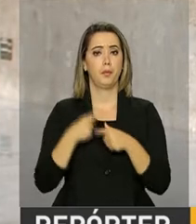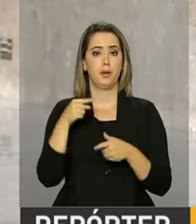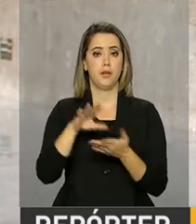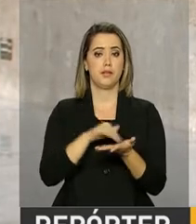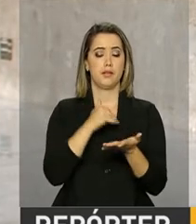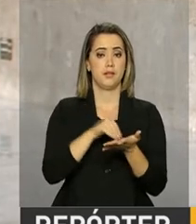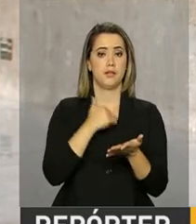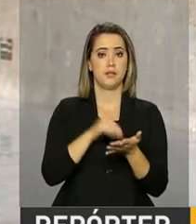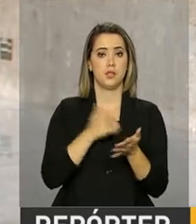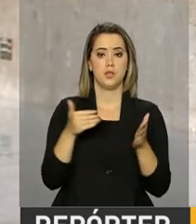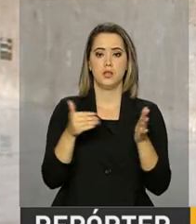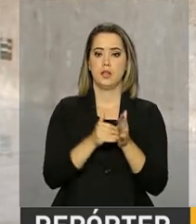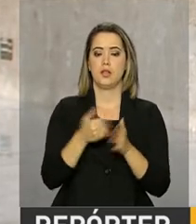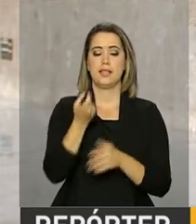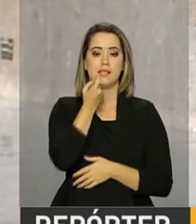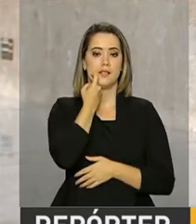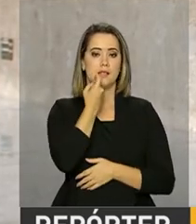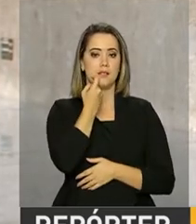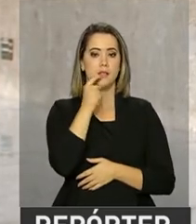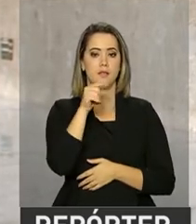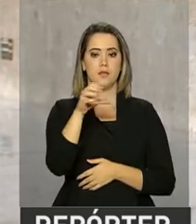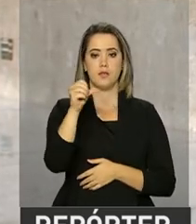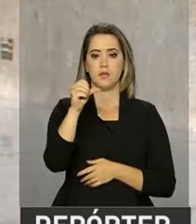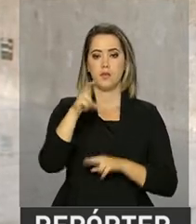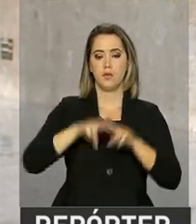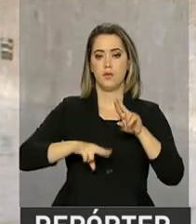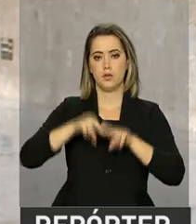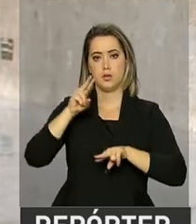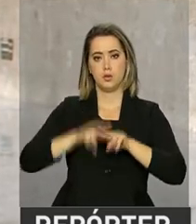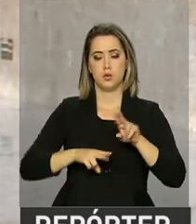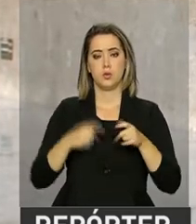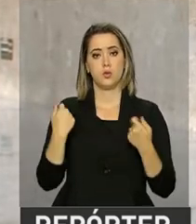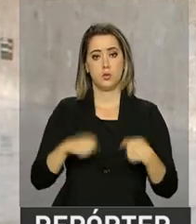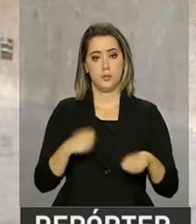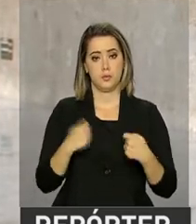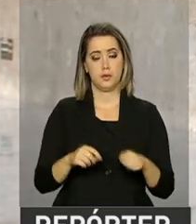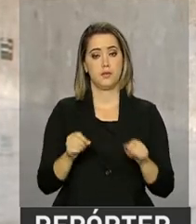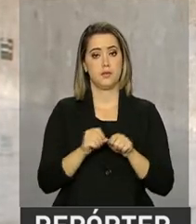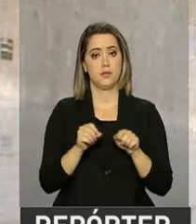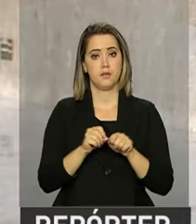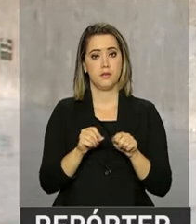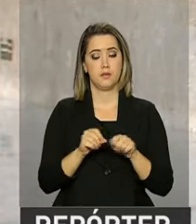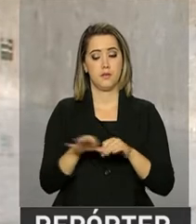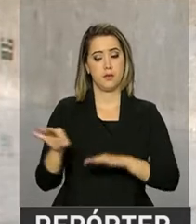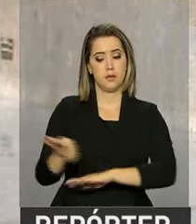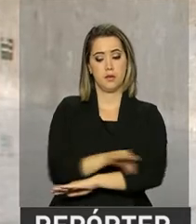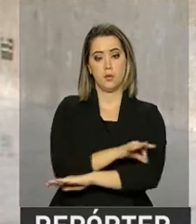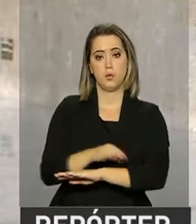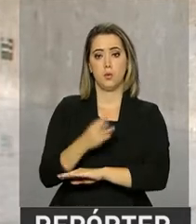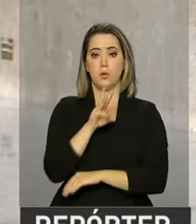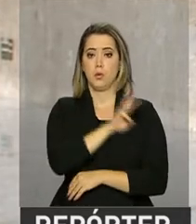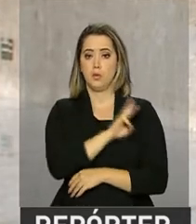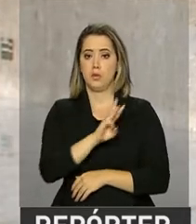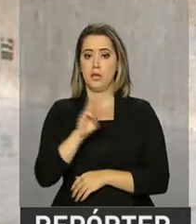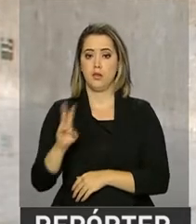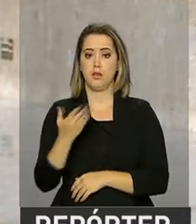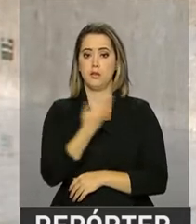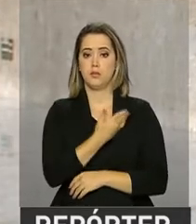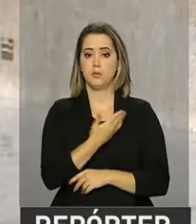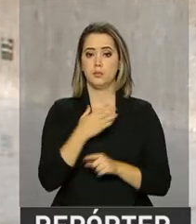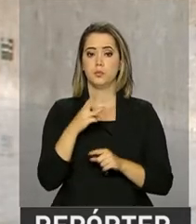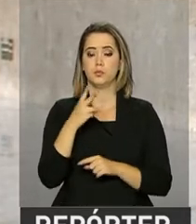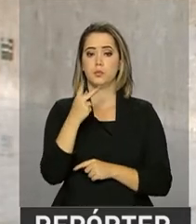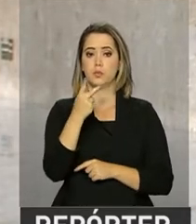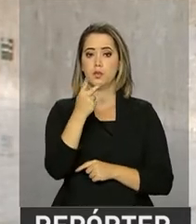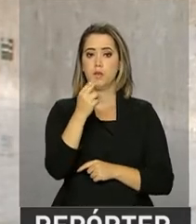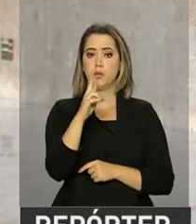vão até esta sexta feira 9 de junho e devem ser feitas no endereço eletrônico do programa universidade